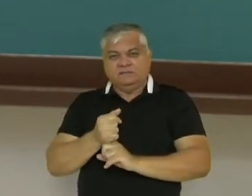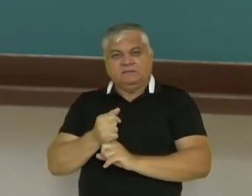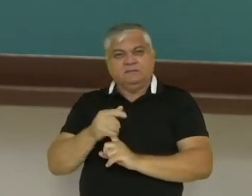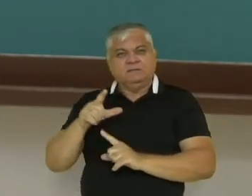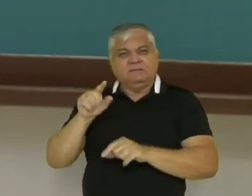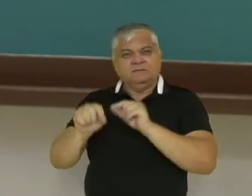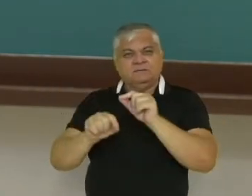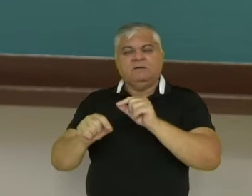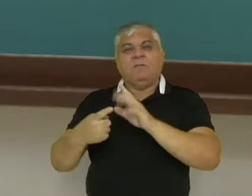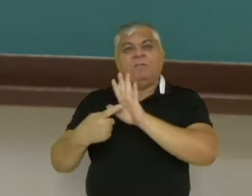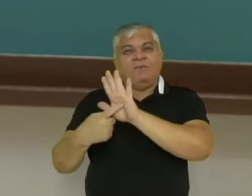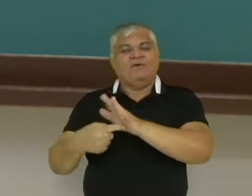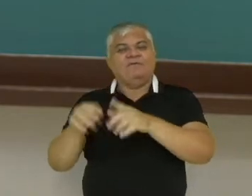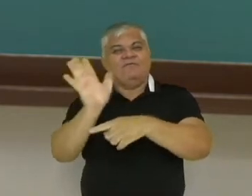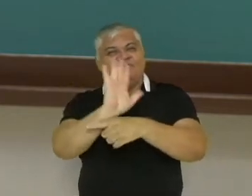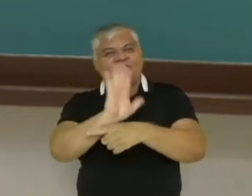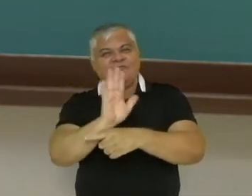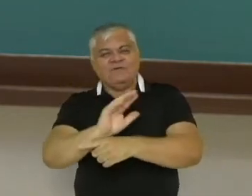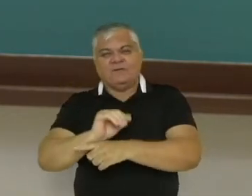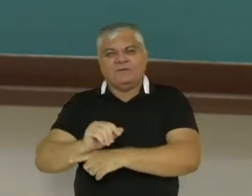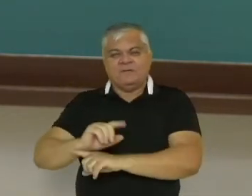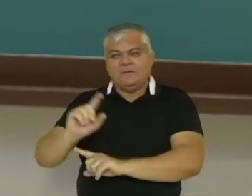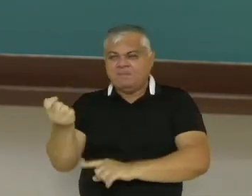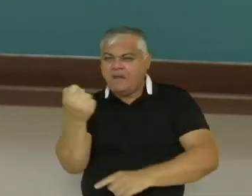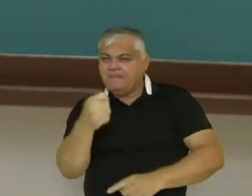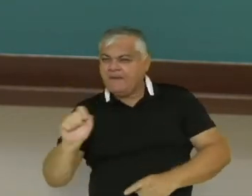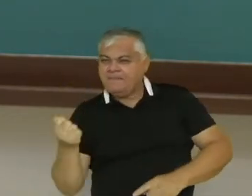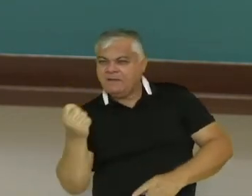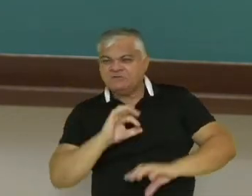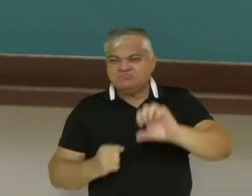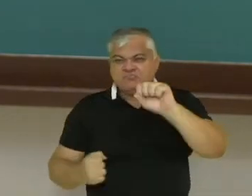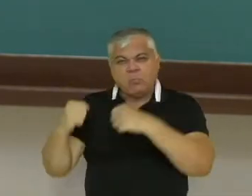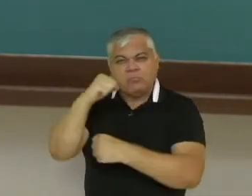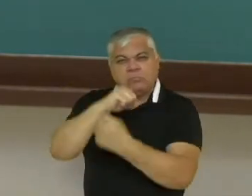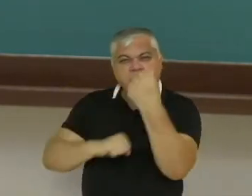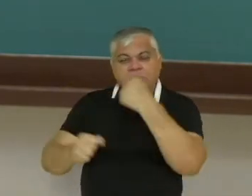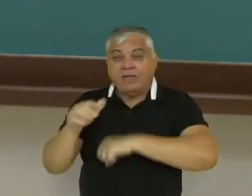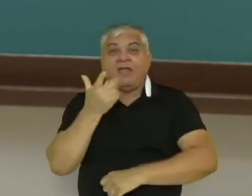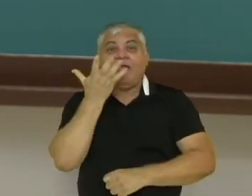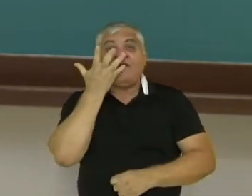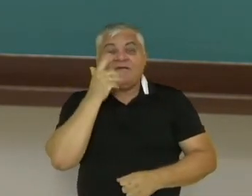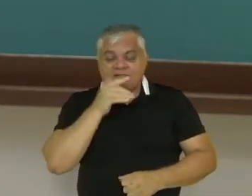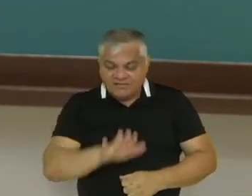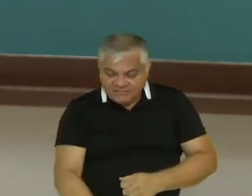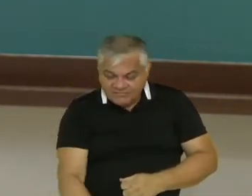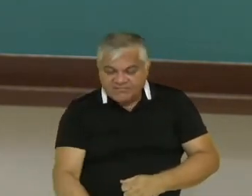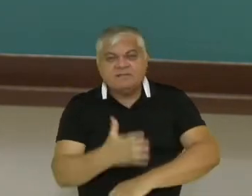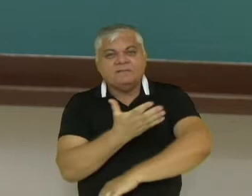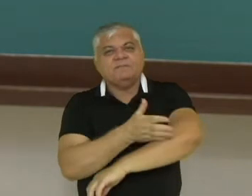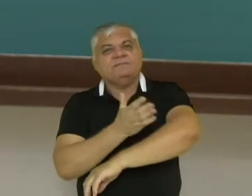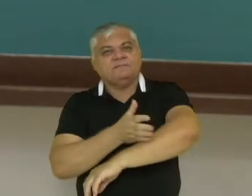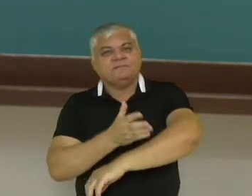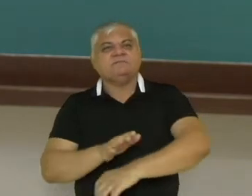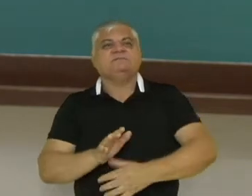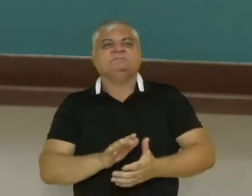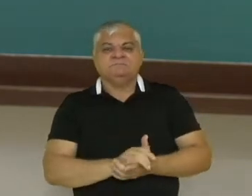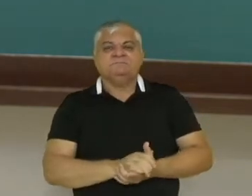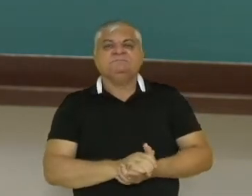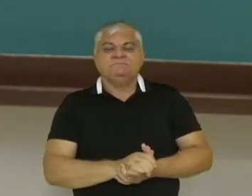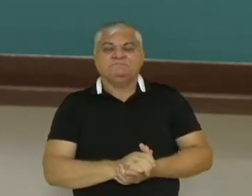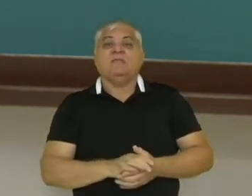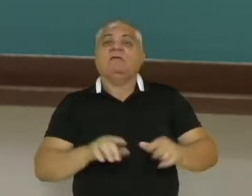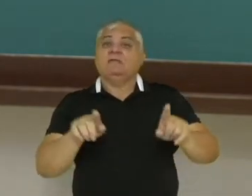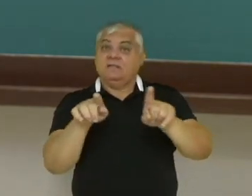mostra muito nesse filme, os 300, como é que eles treinavam, como é que eles faziam para ter um corpo para essa luta. E nos